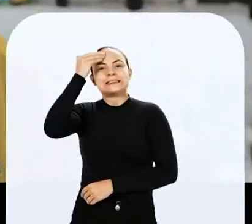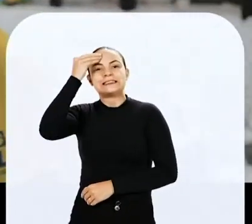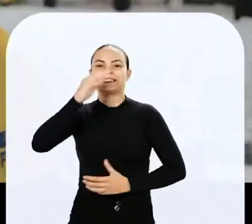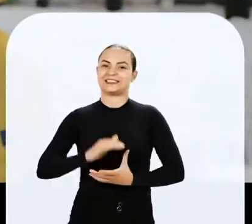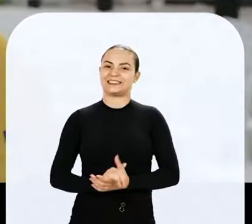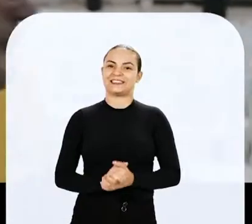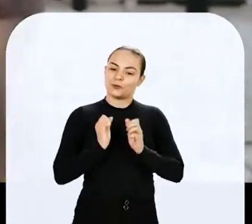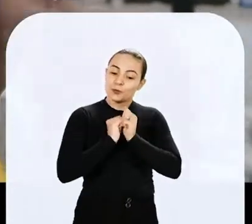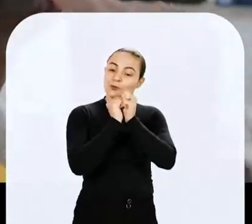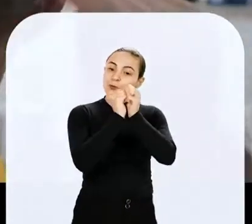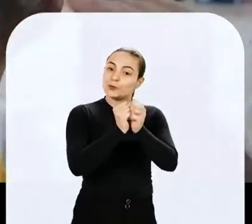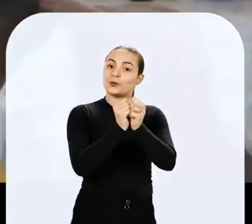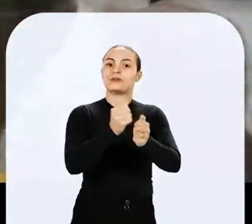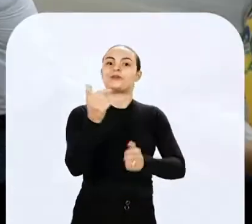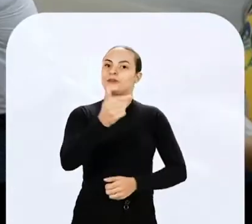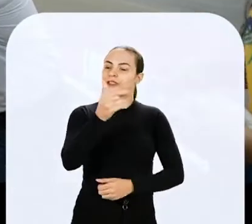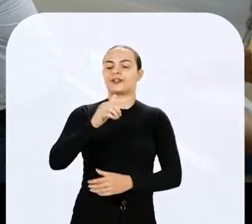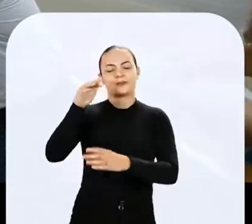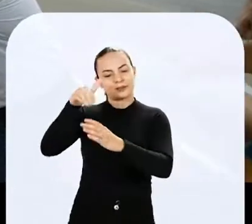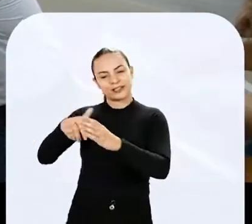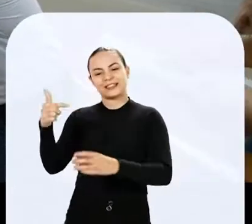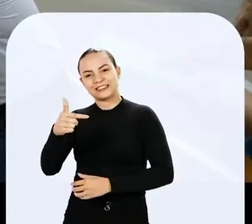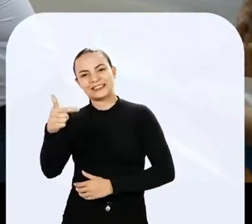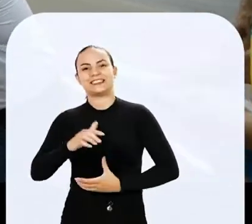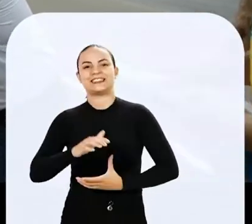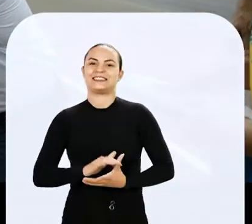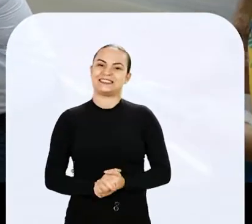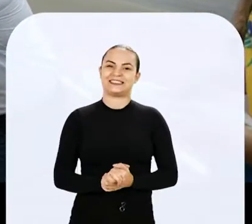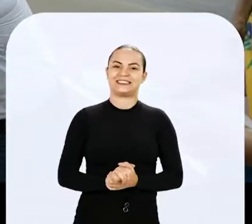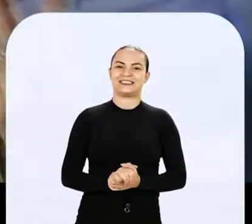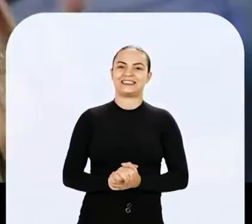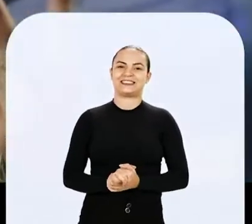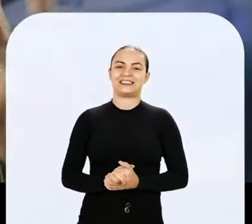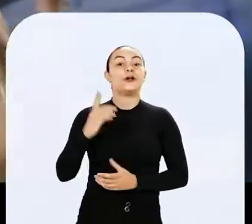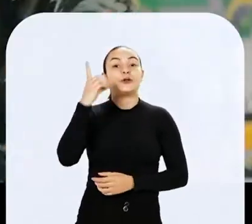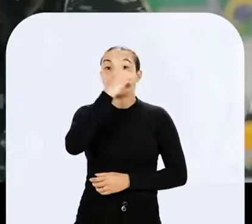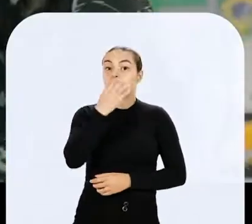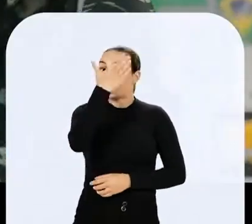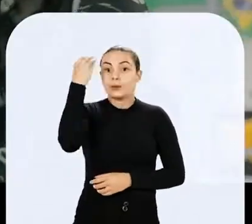no coração e 22 na razão. Estou junto com você de coração, tá?